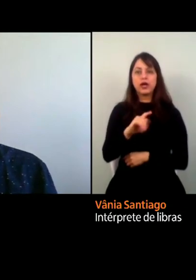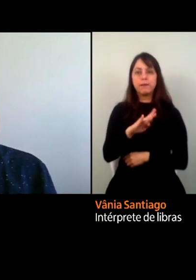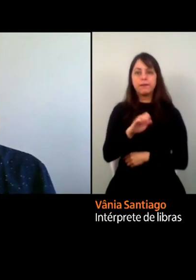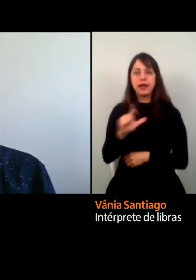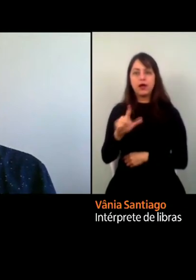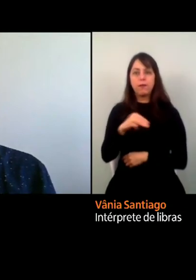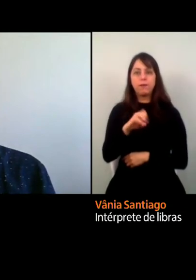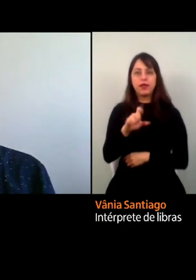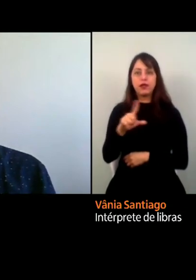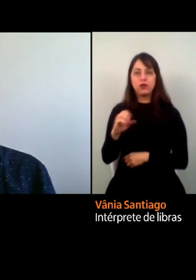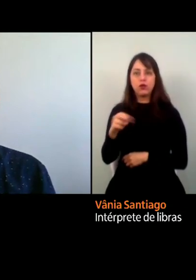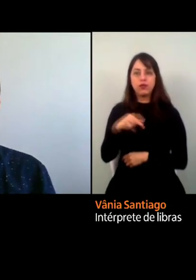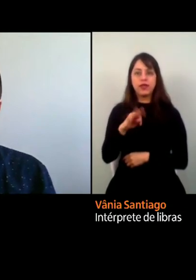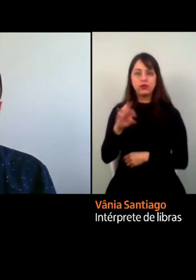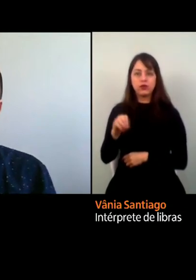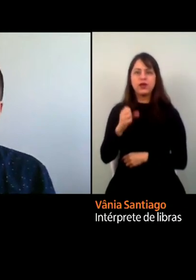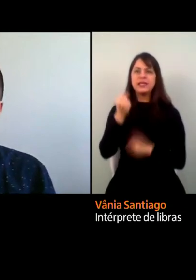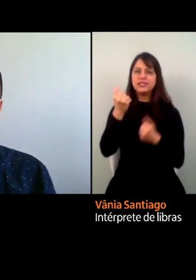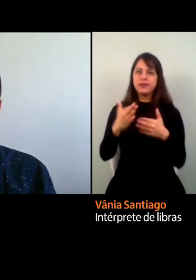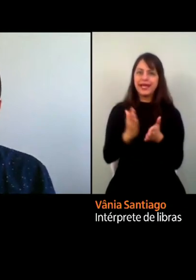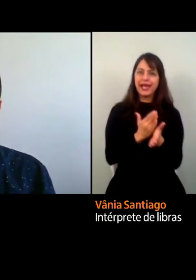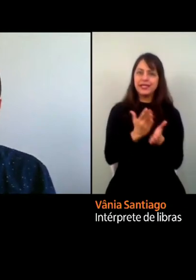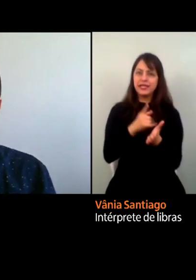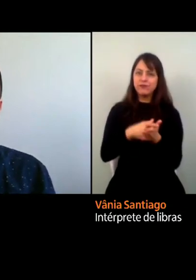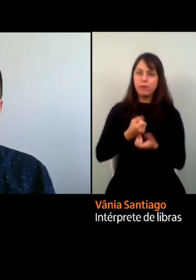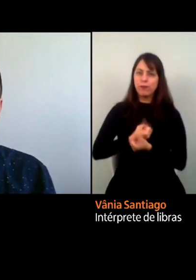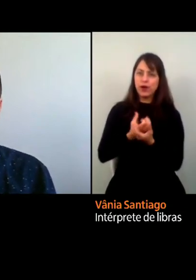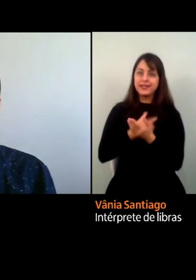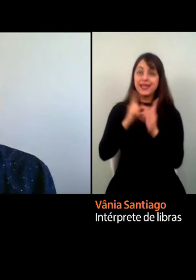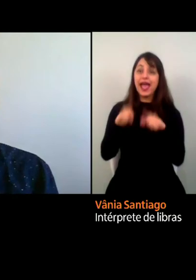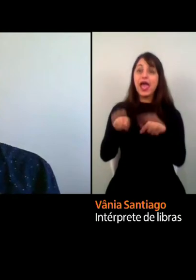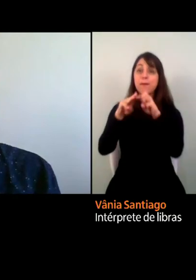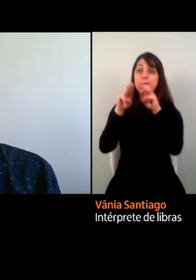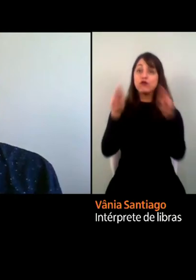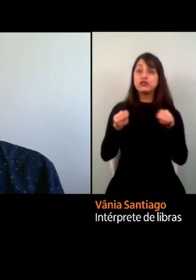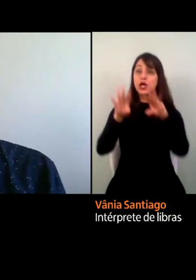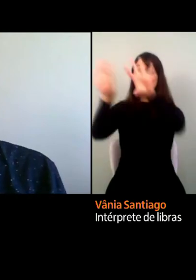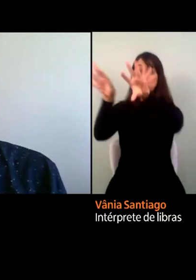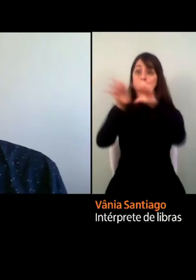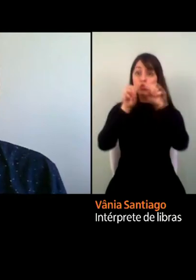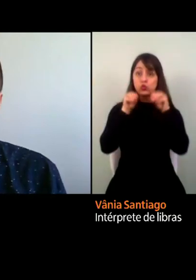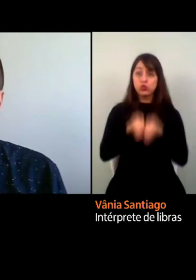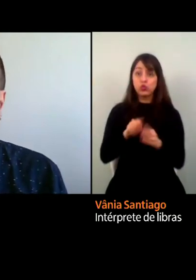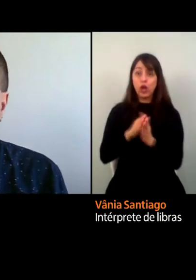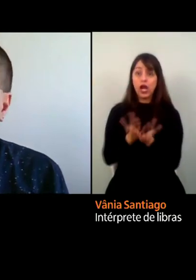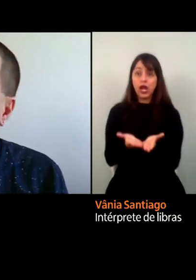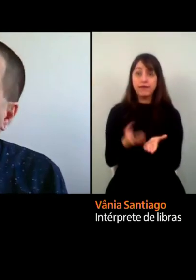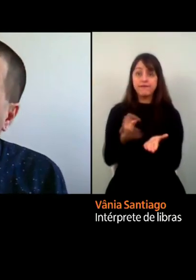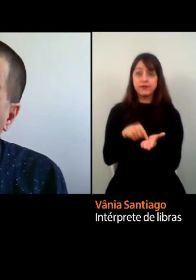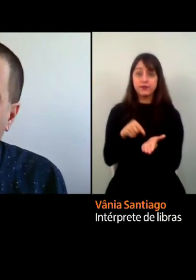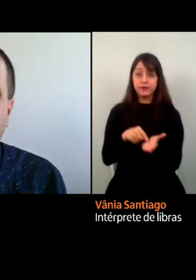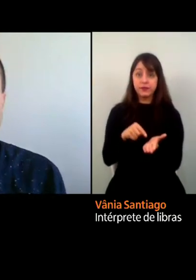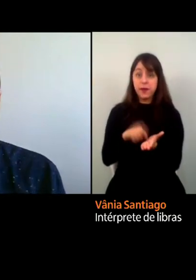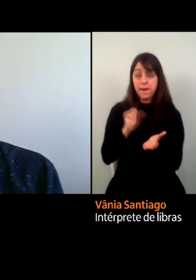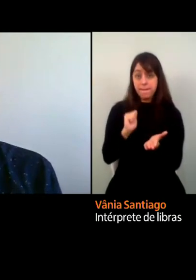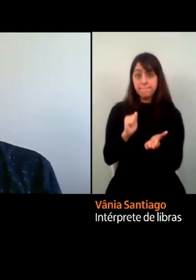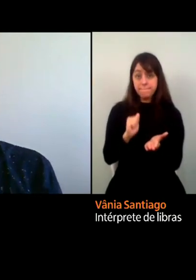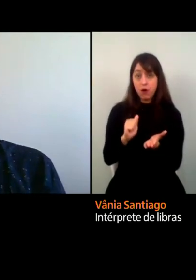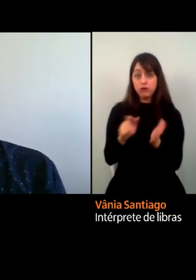Seria uma projeção do arquivo infinito de Hollis Frampton tornado possível pelo found